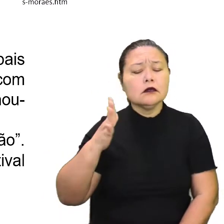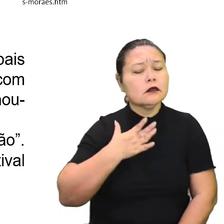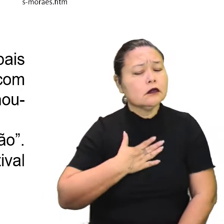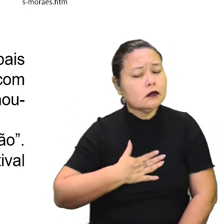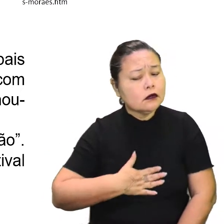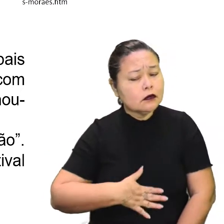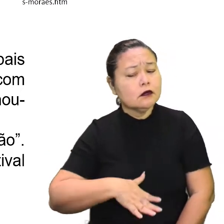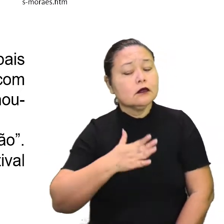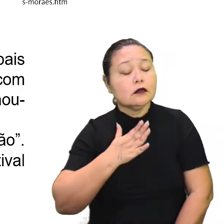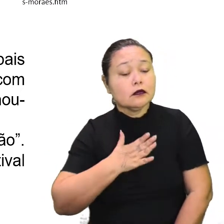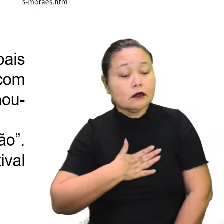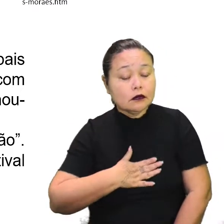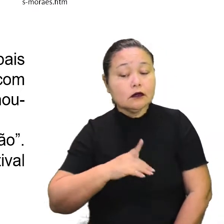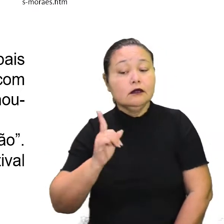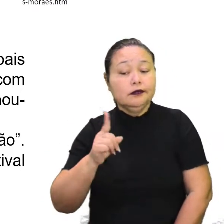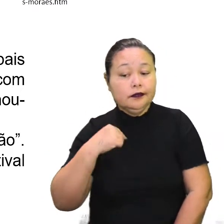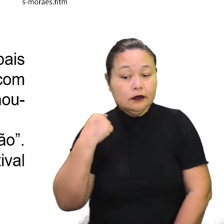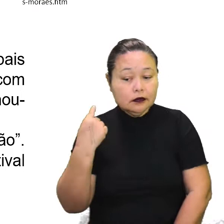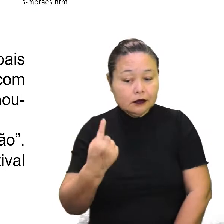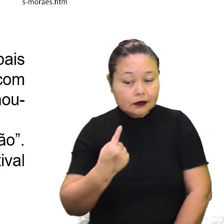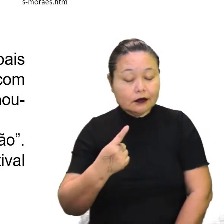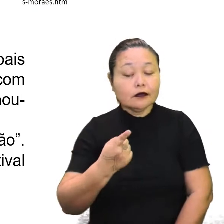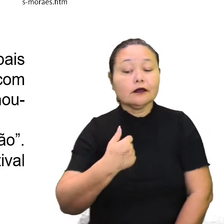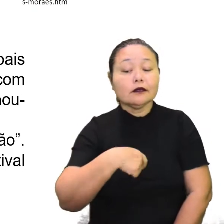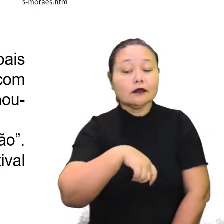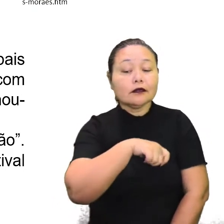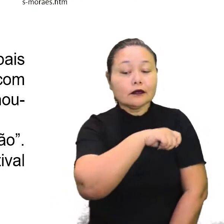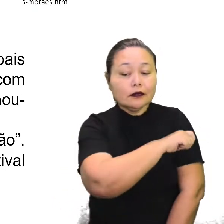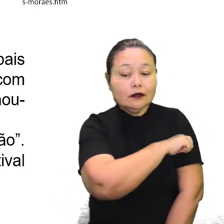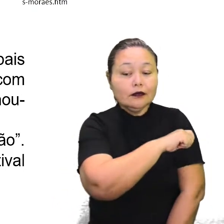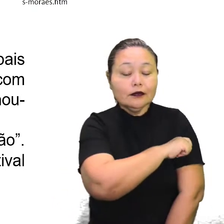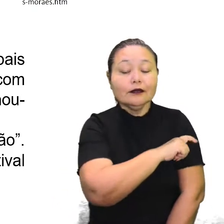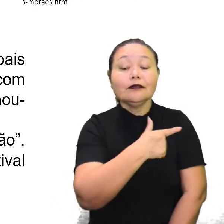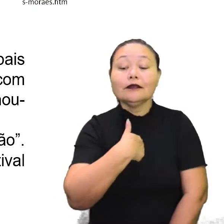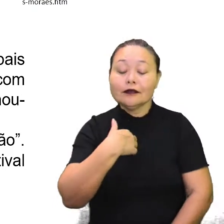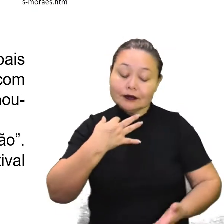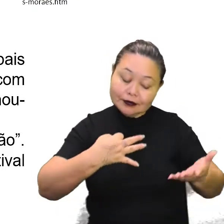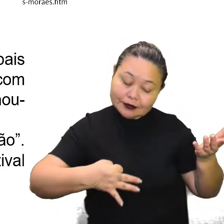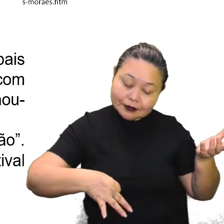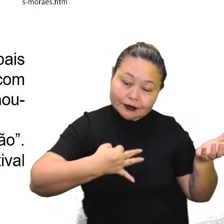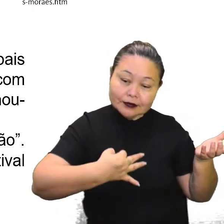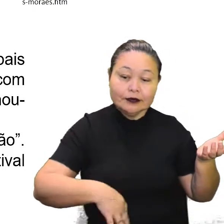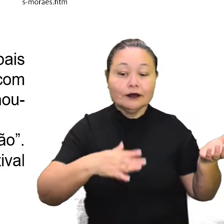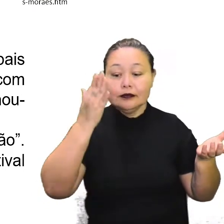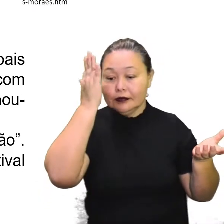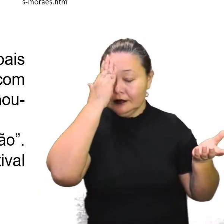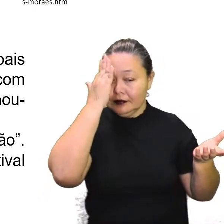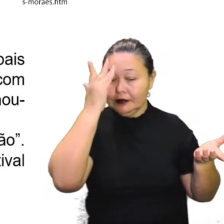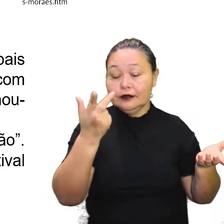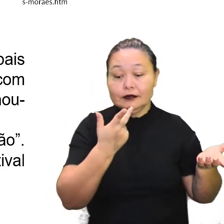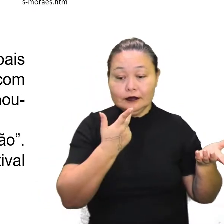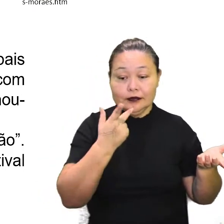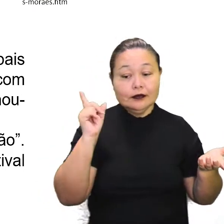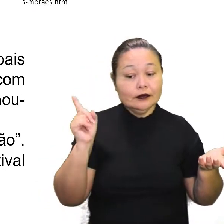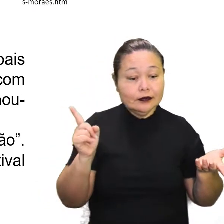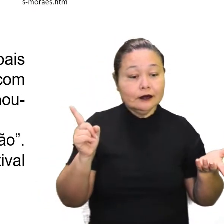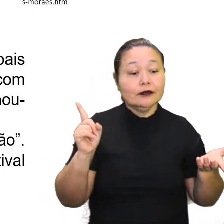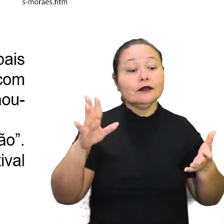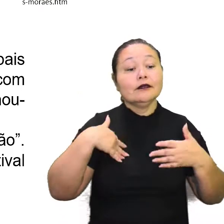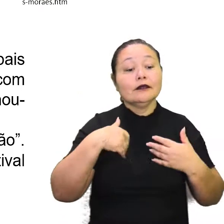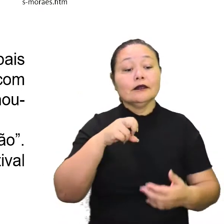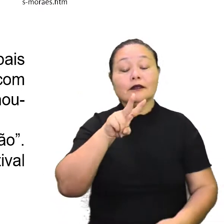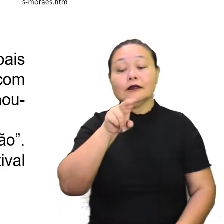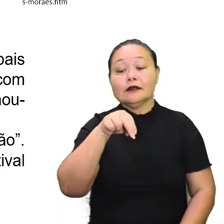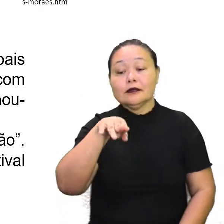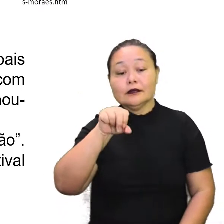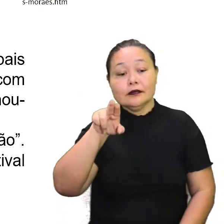eu sei que nós temos os nossos alunos, né, Amadinha? Aqueles aí que gostam de voz e violão e sabem do que estou falando. Então,